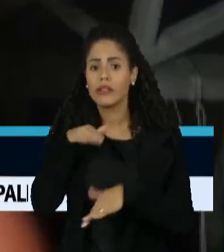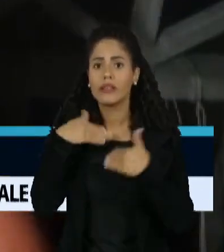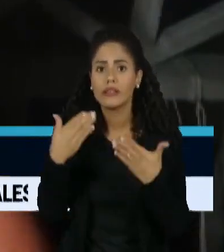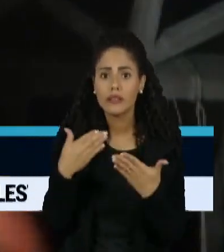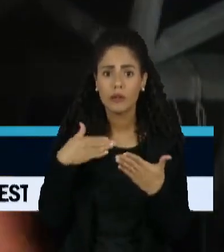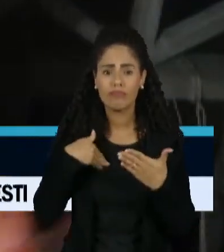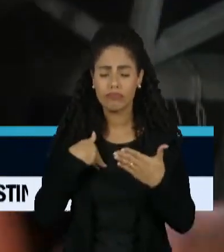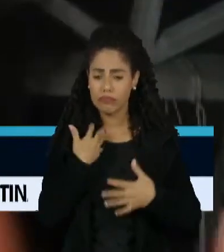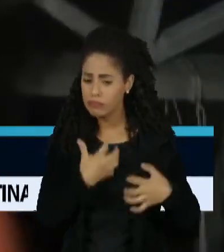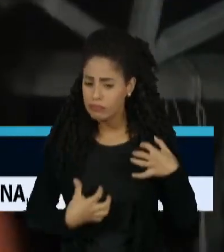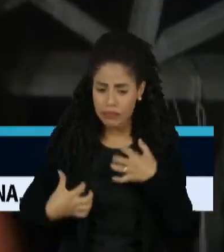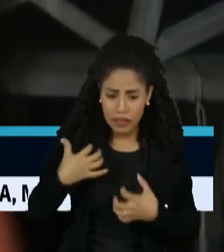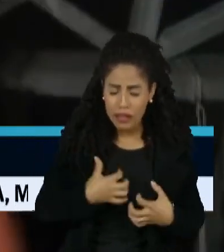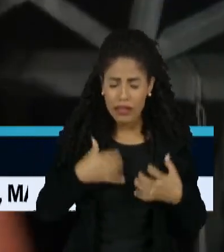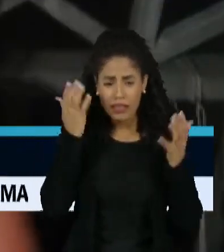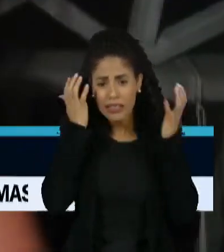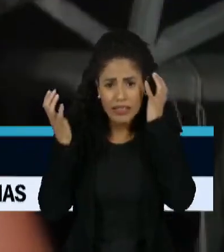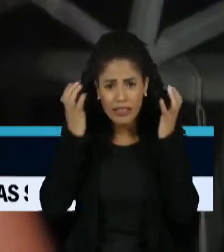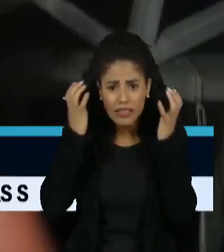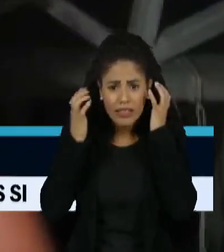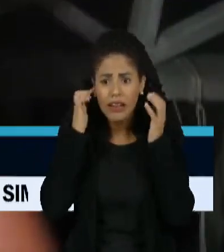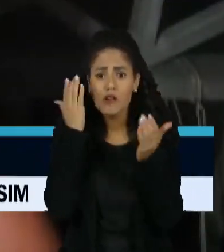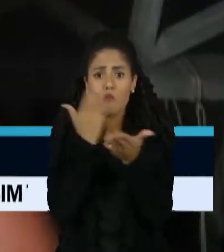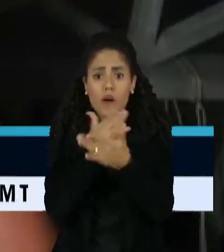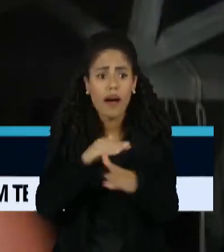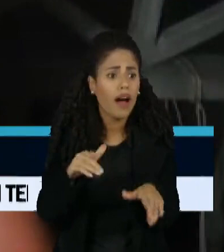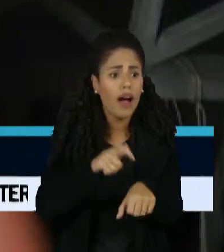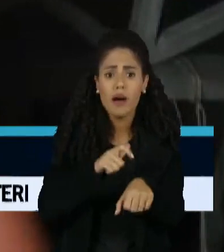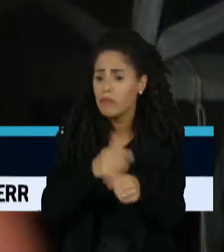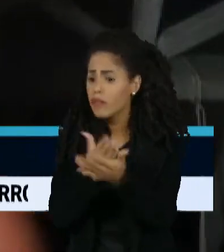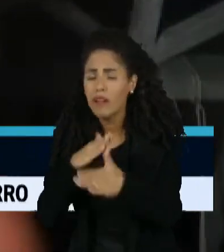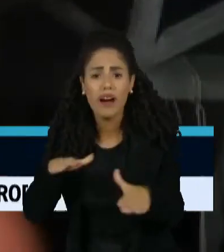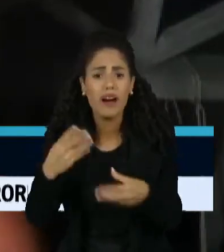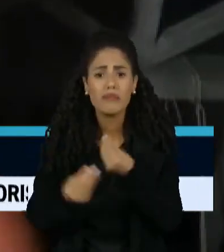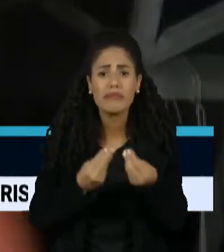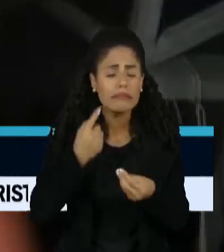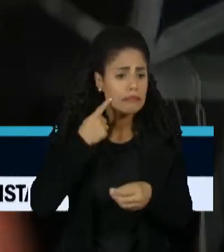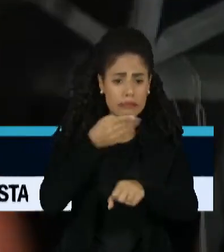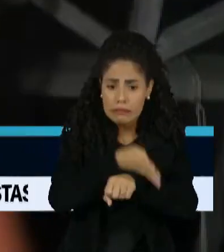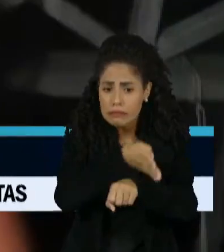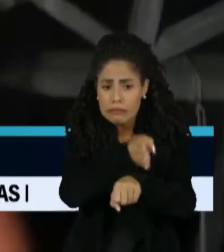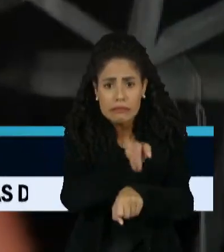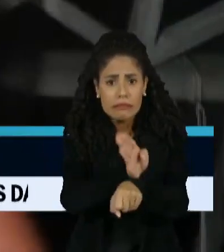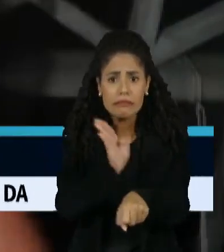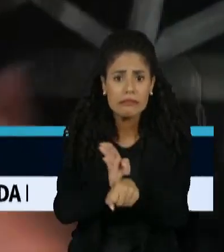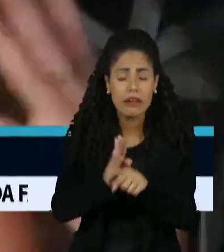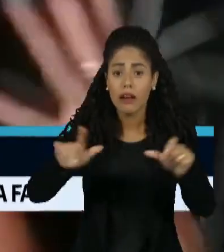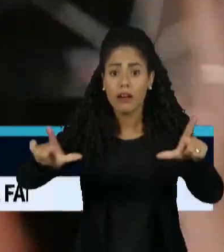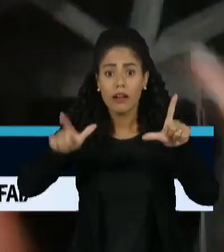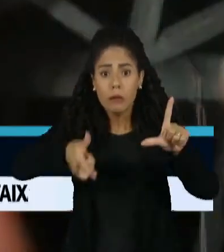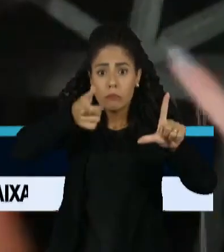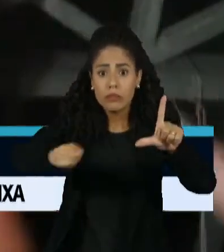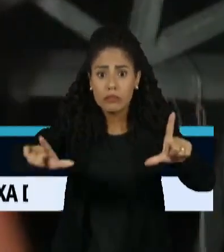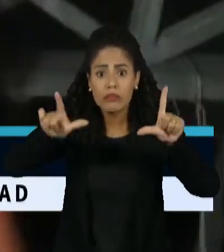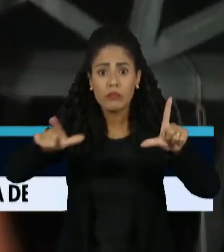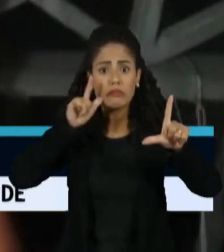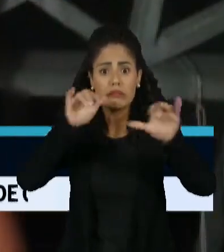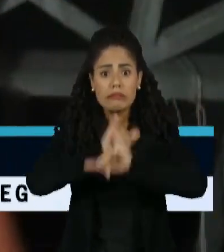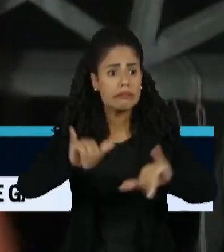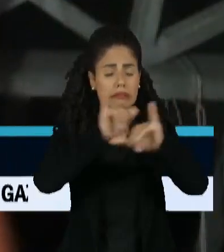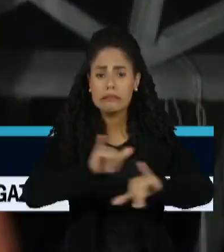começou o pânico que não acaba mais, entendeu? Porque a toda hora a gente não consegue se desligar da notícia, a gente não consegue se